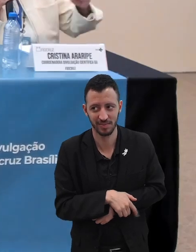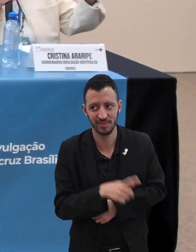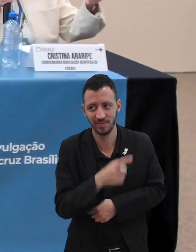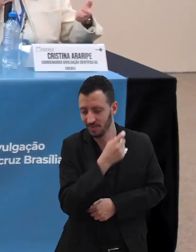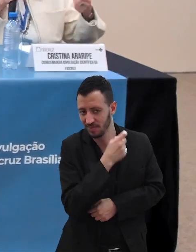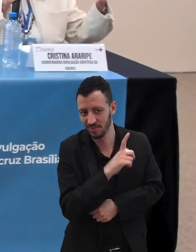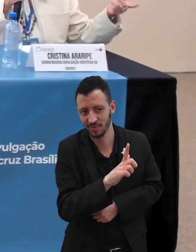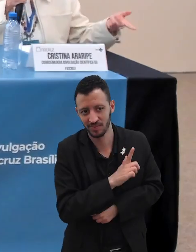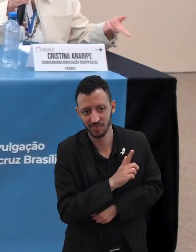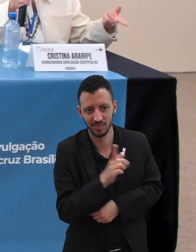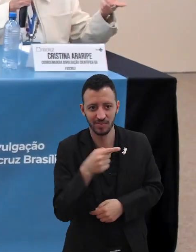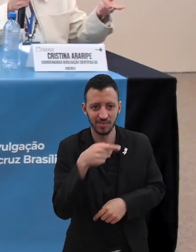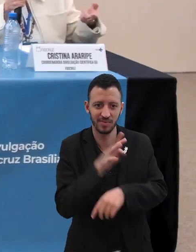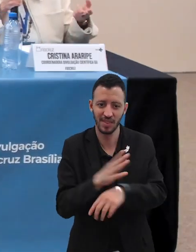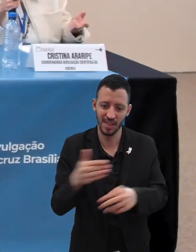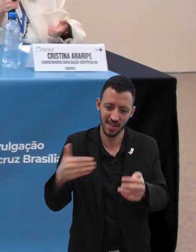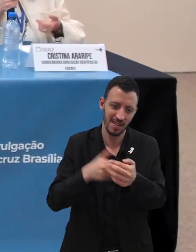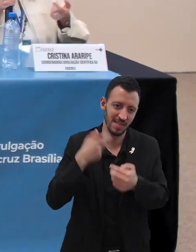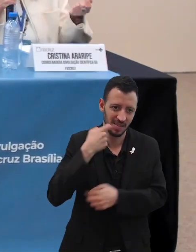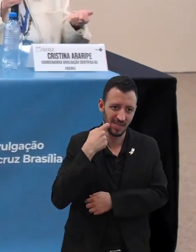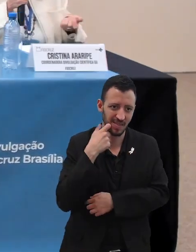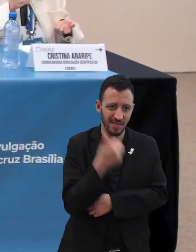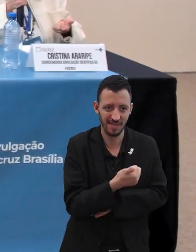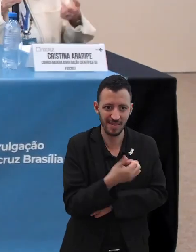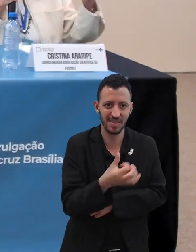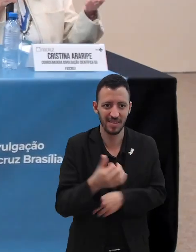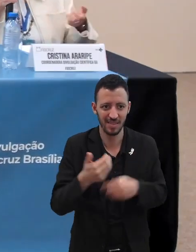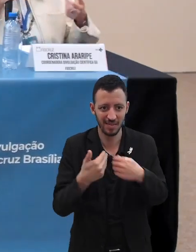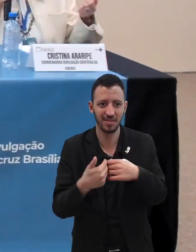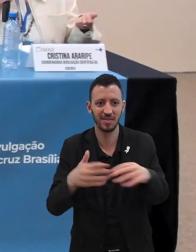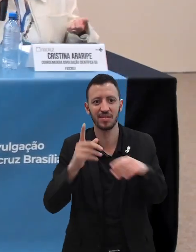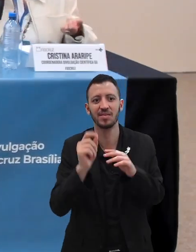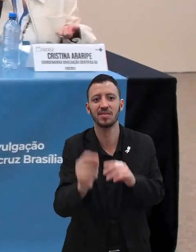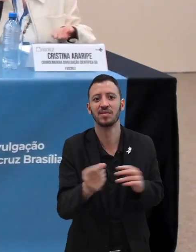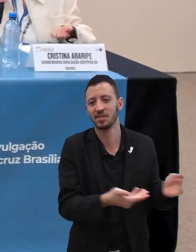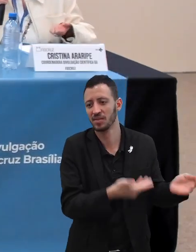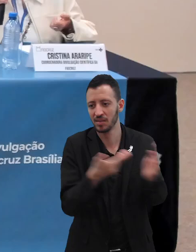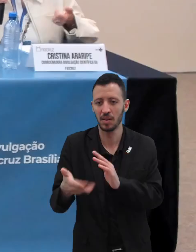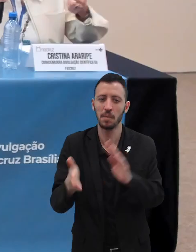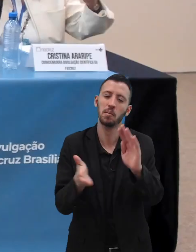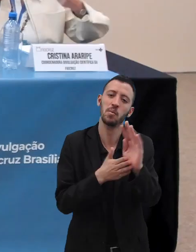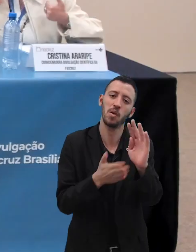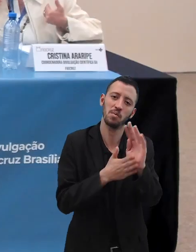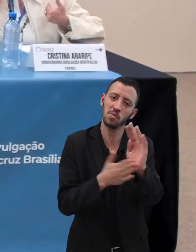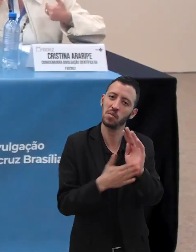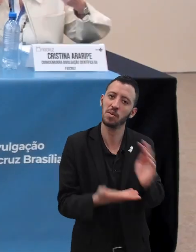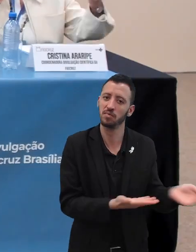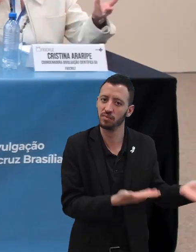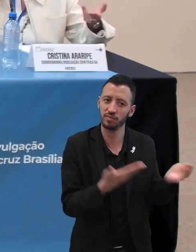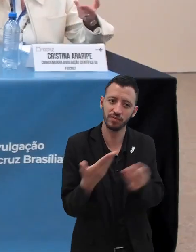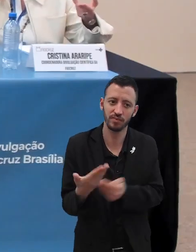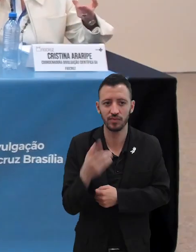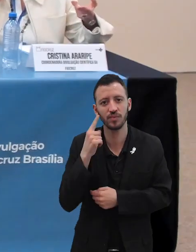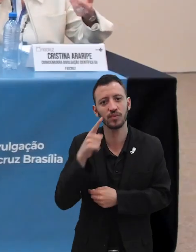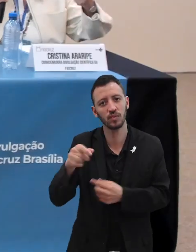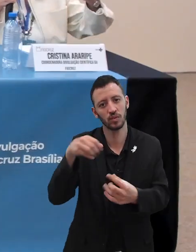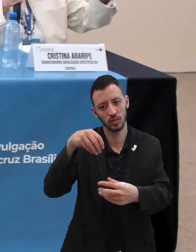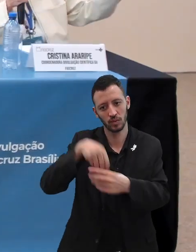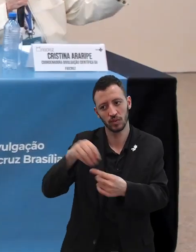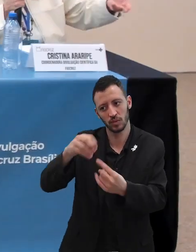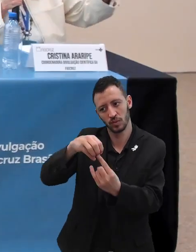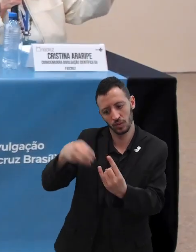ajuda aí, inclusive até sexta-feira, dia 16, está aberto para recebermos propostas internas para a